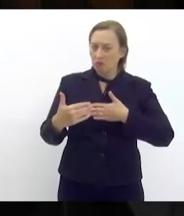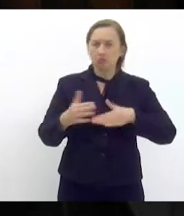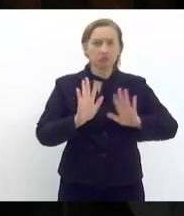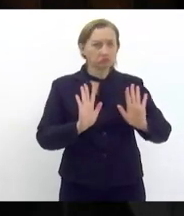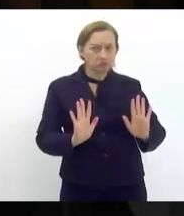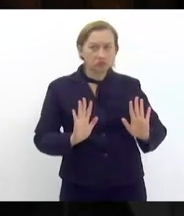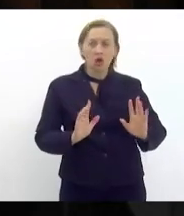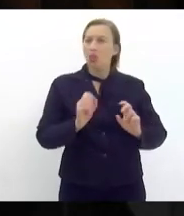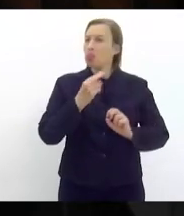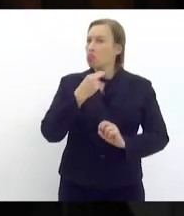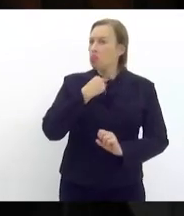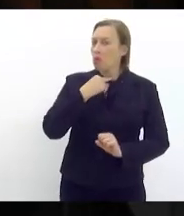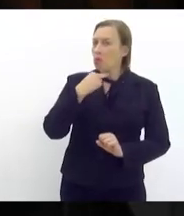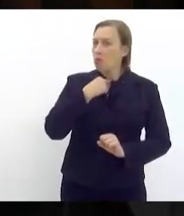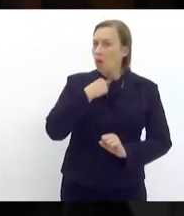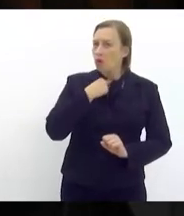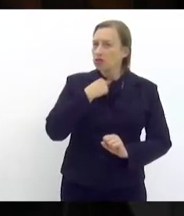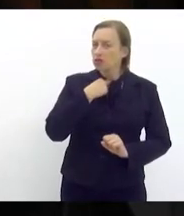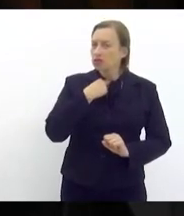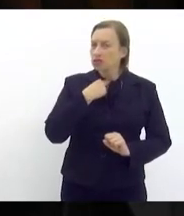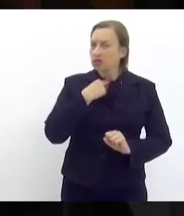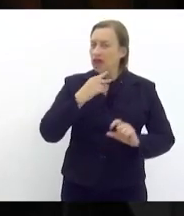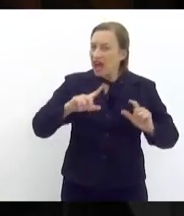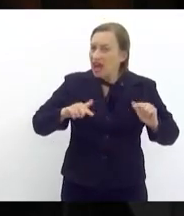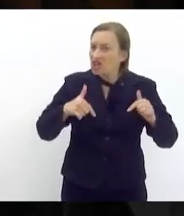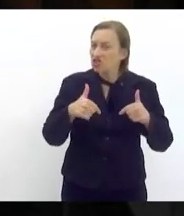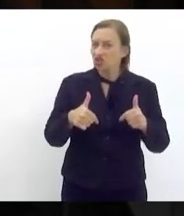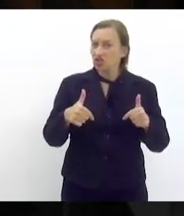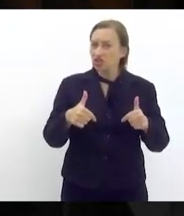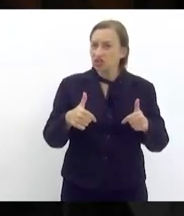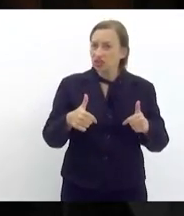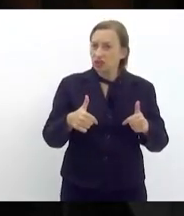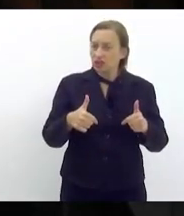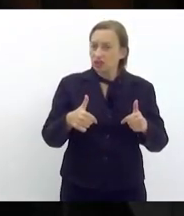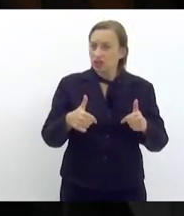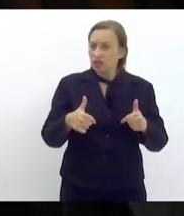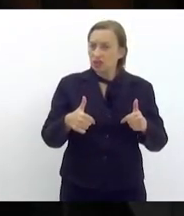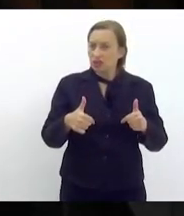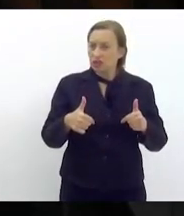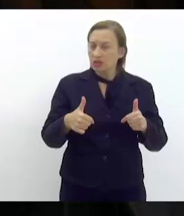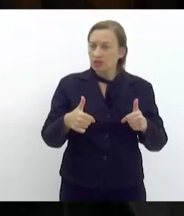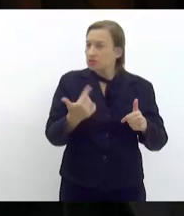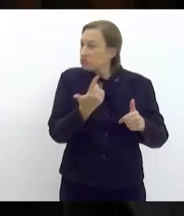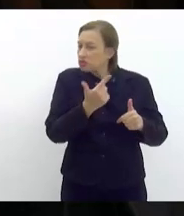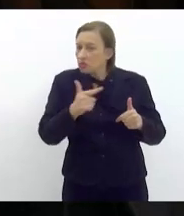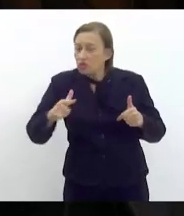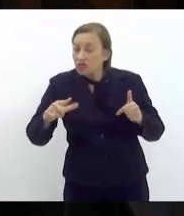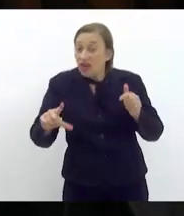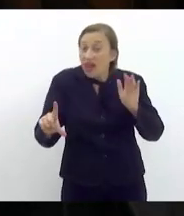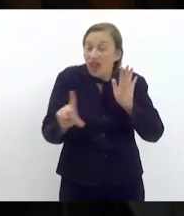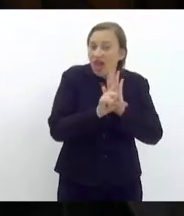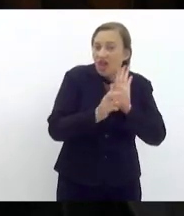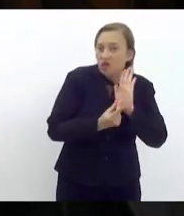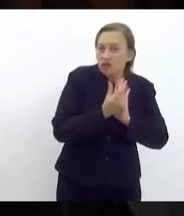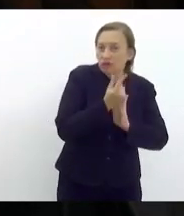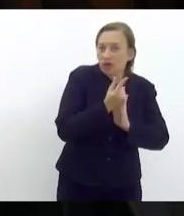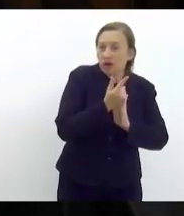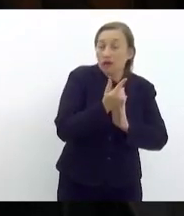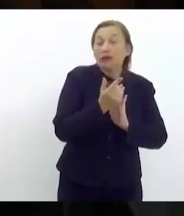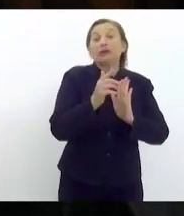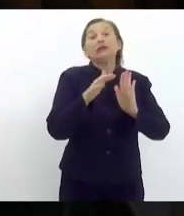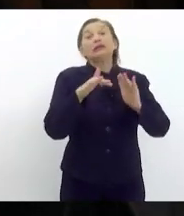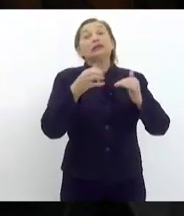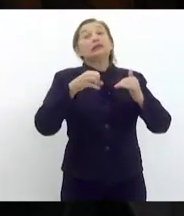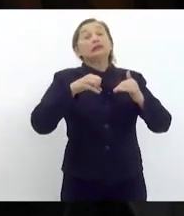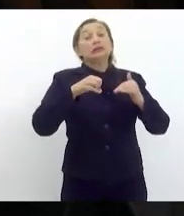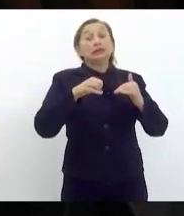não pode governar sem lei orçamentária. Porque, senão, terá que governar